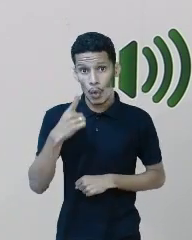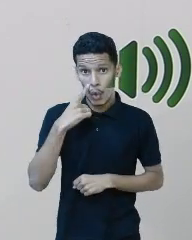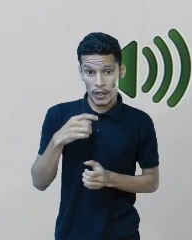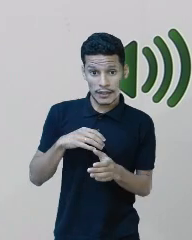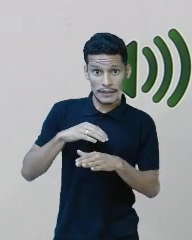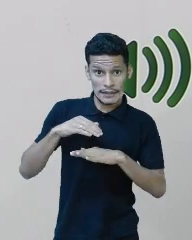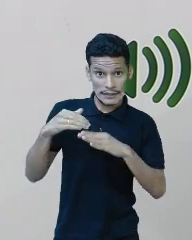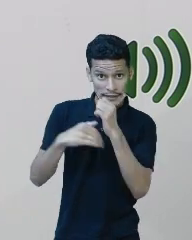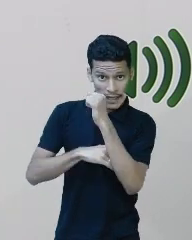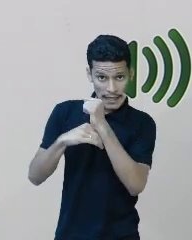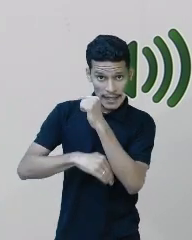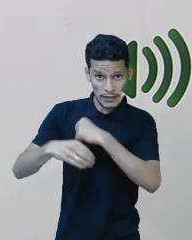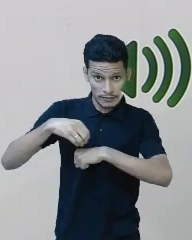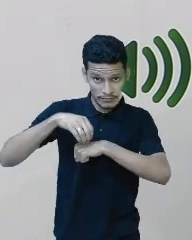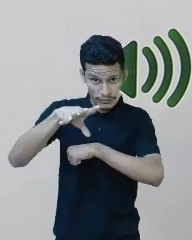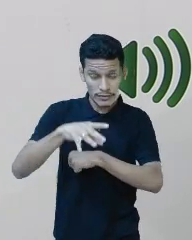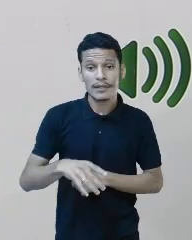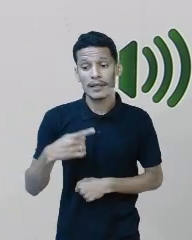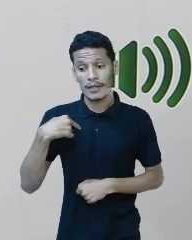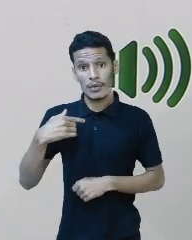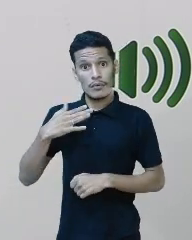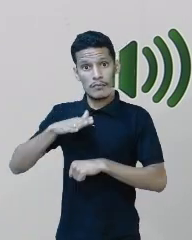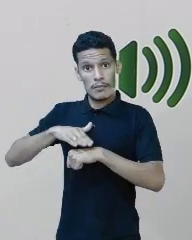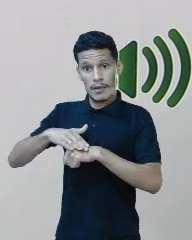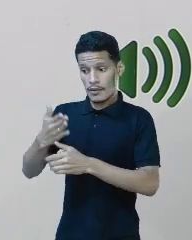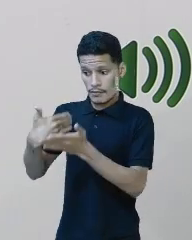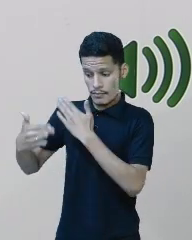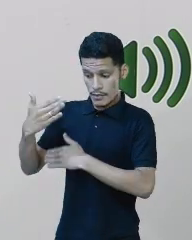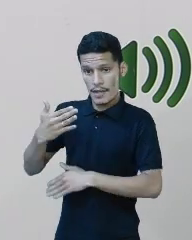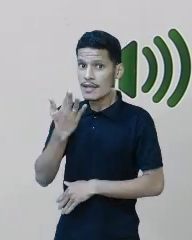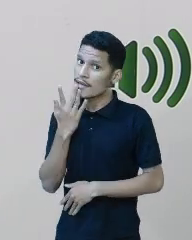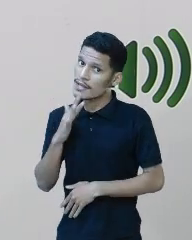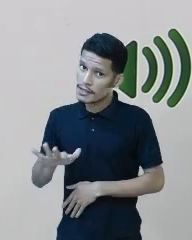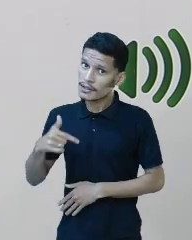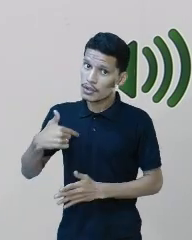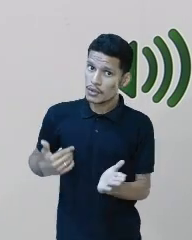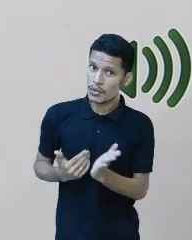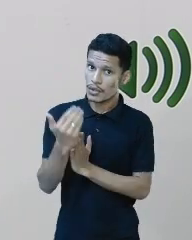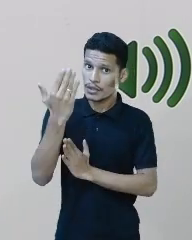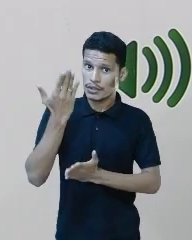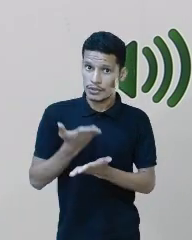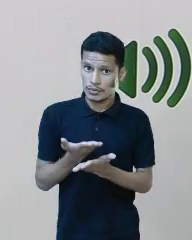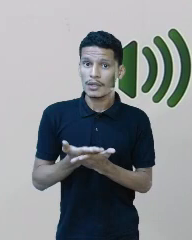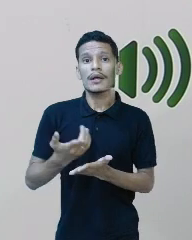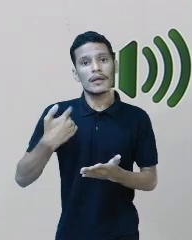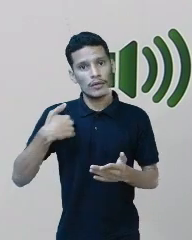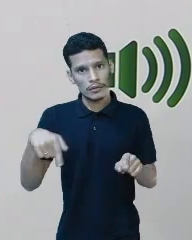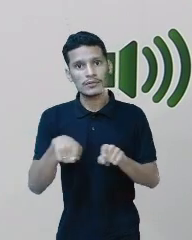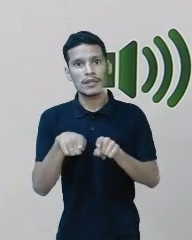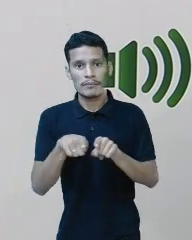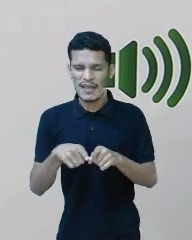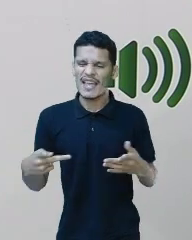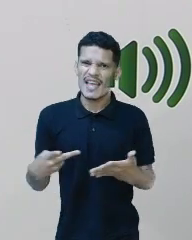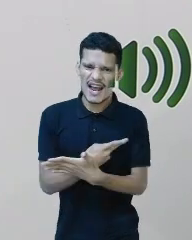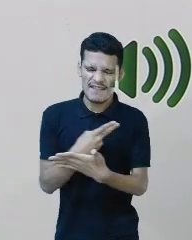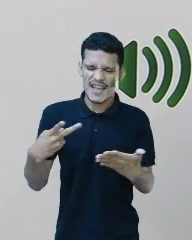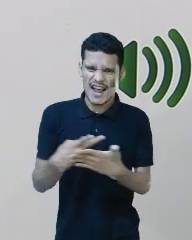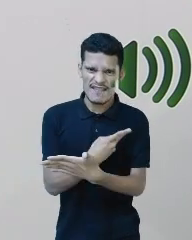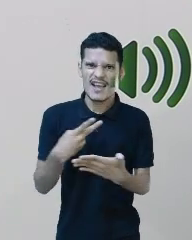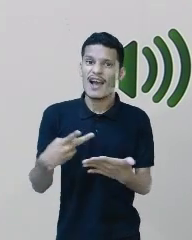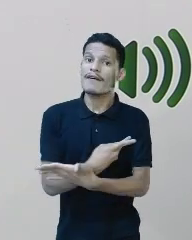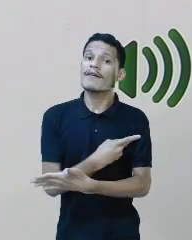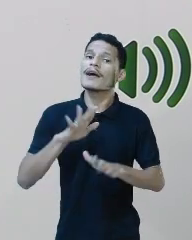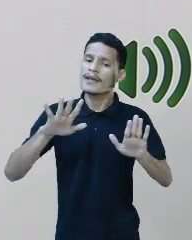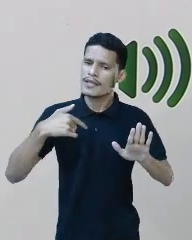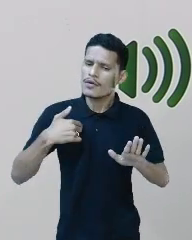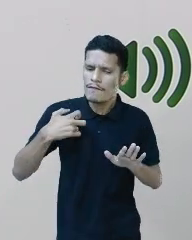para vocês. Quando eu era criança, eu estava começando a estudar, eu também cometia muitos deslizes e eu tinha um pouquinho